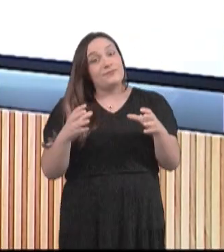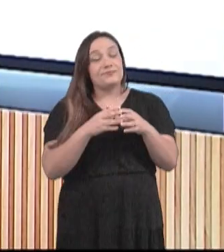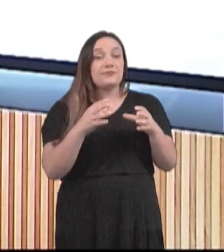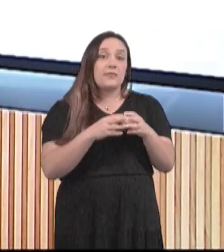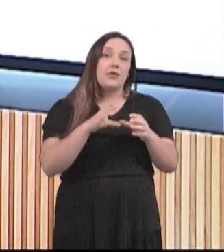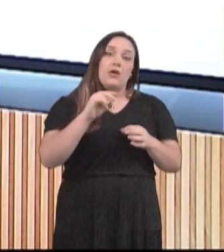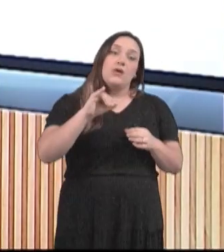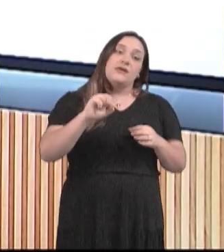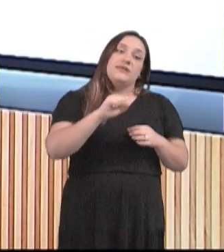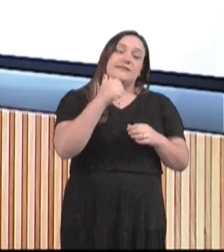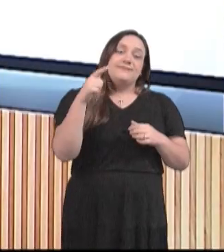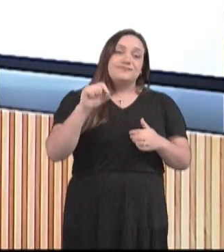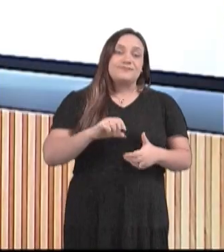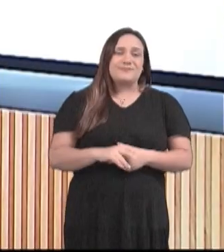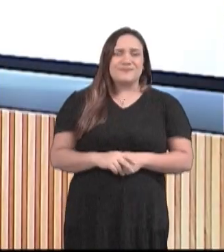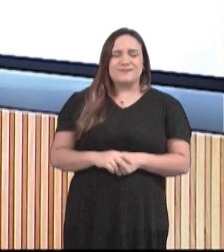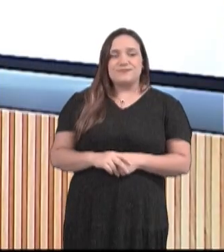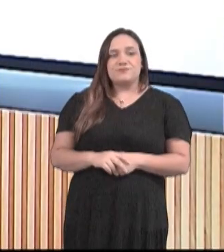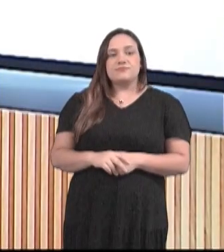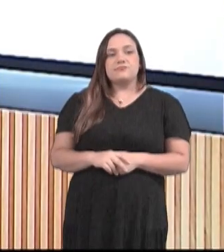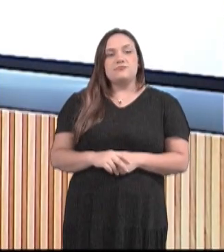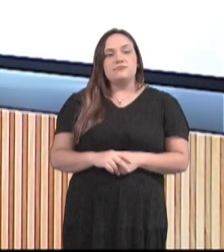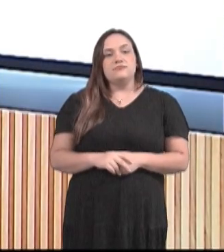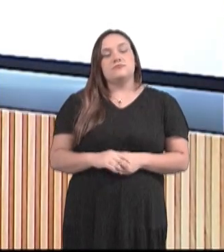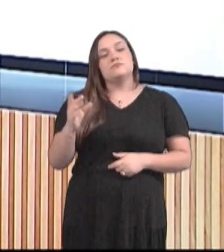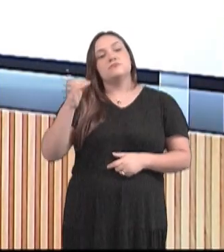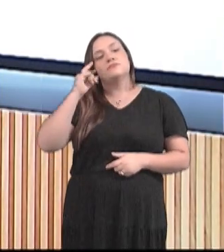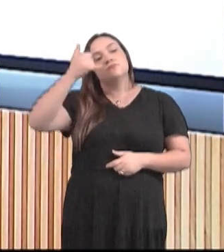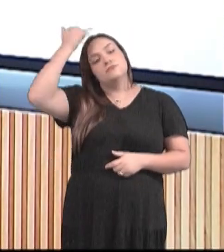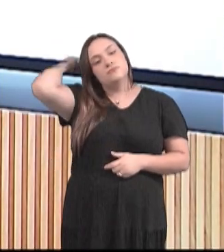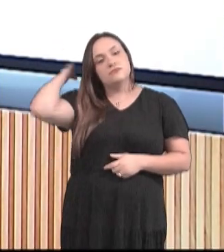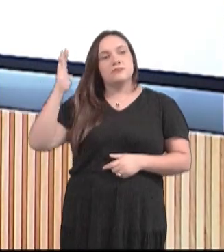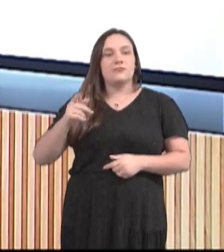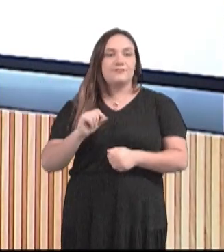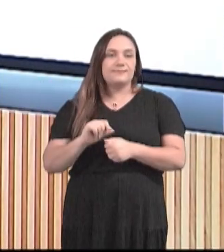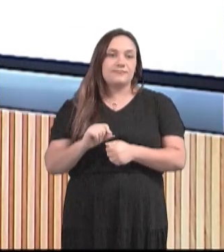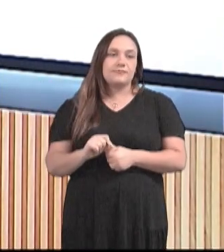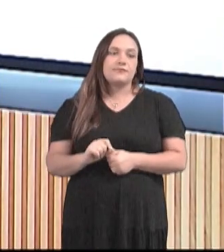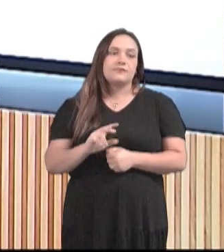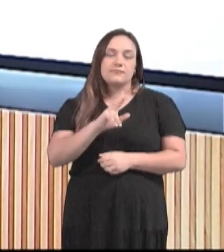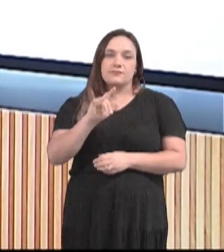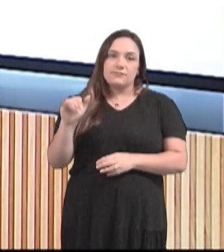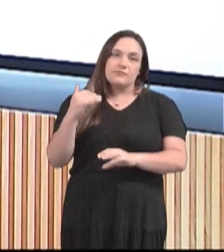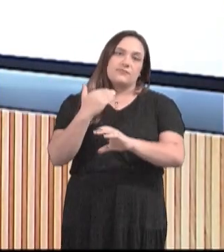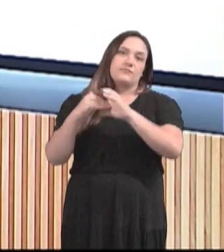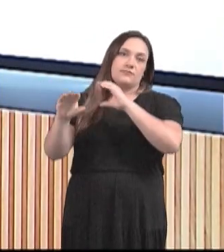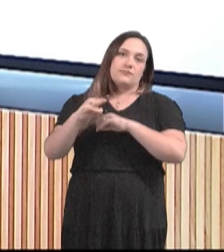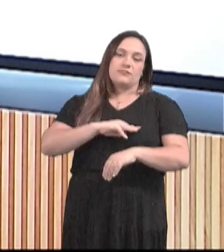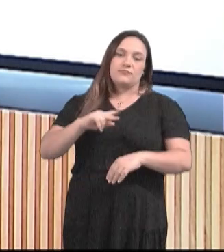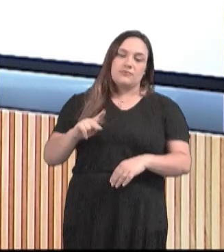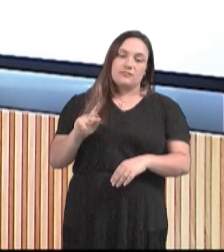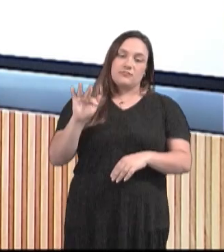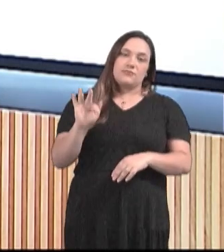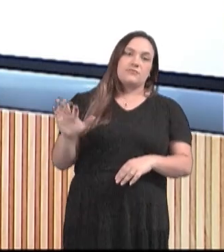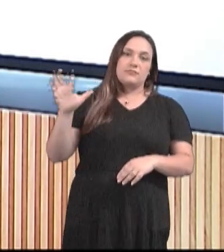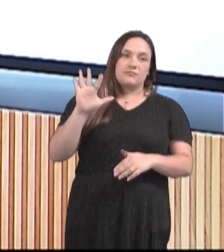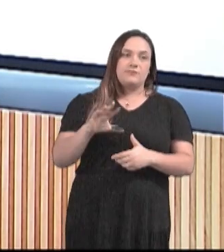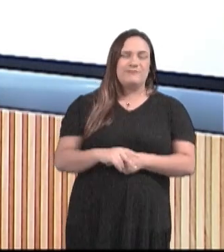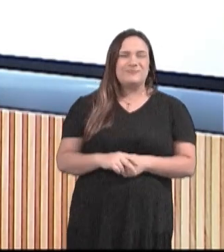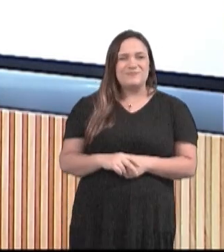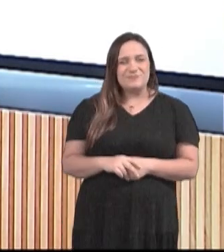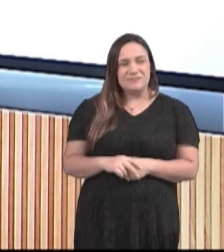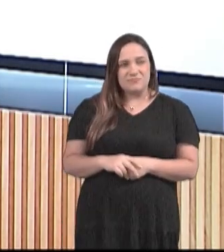nesse relatório que foi protocolado, então, hoje pelo deputado Júnior Mock e deve ser encaminhado ao Ministério Público Federal. Vamos, então,